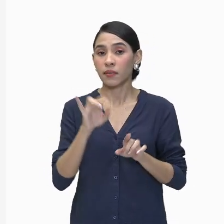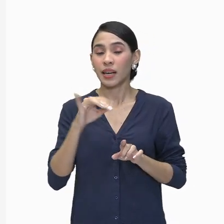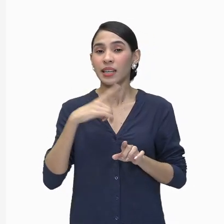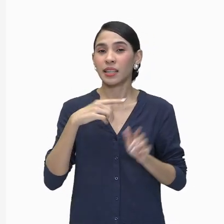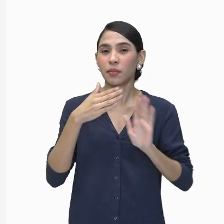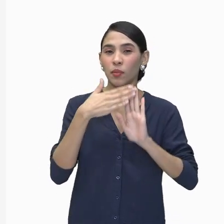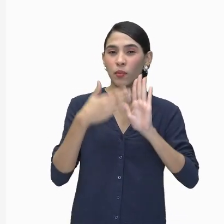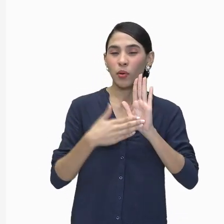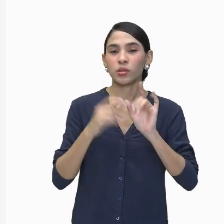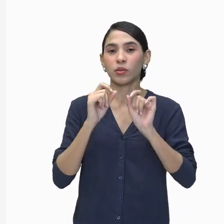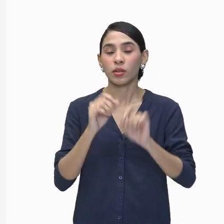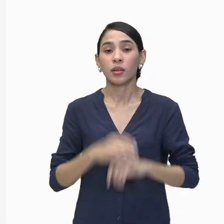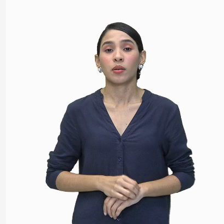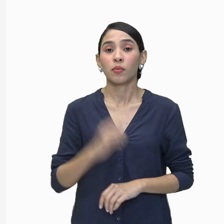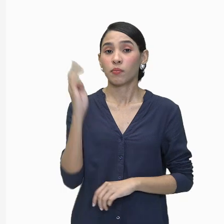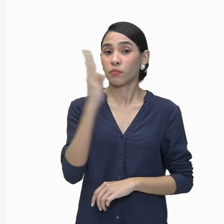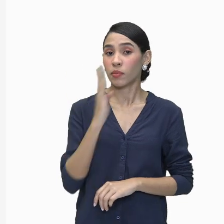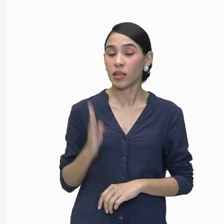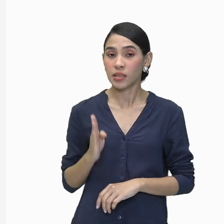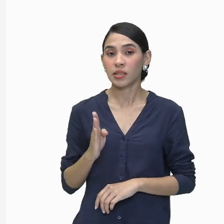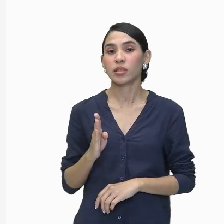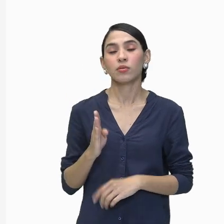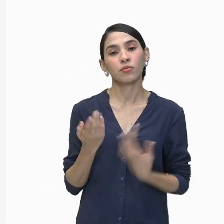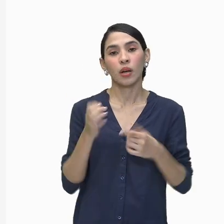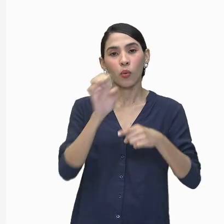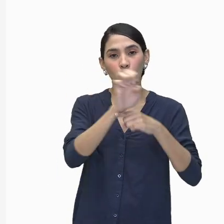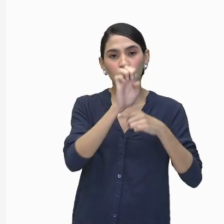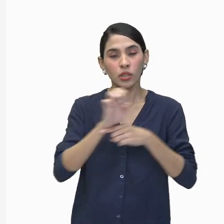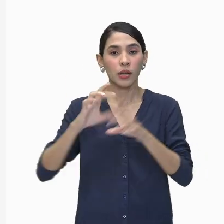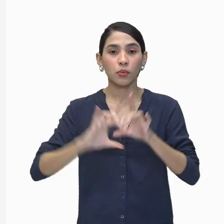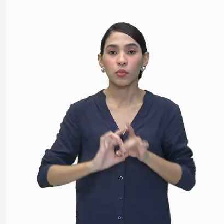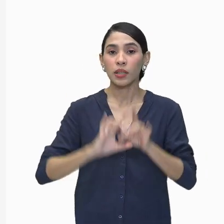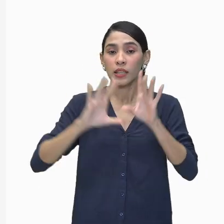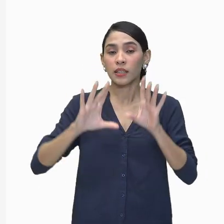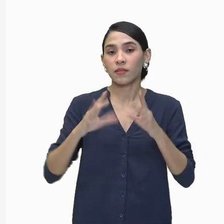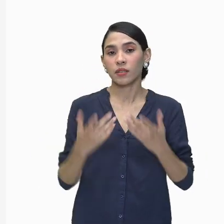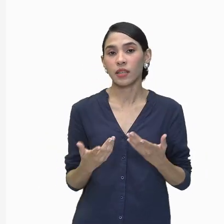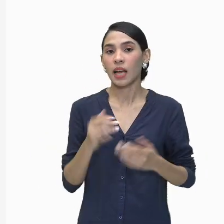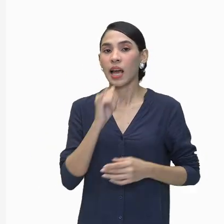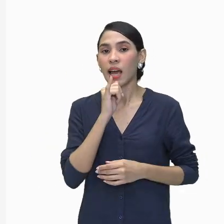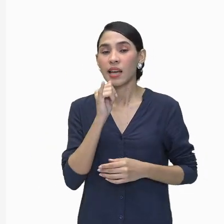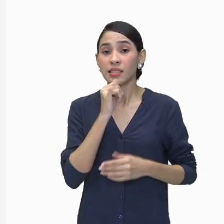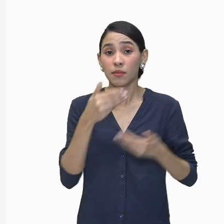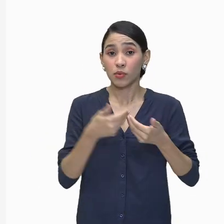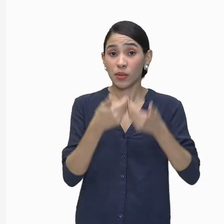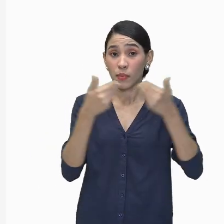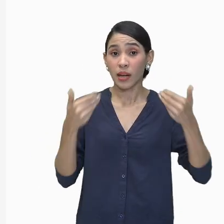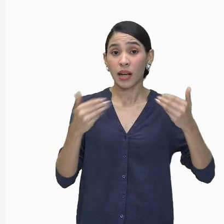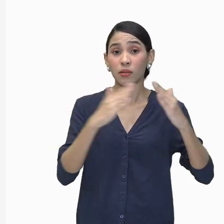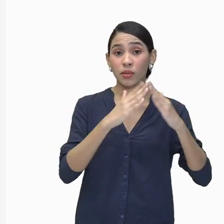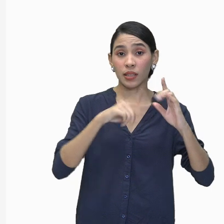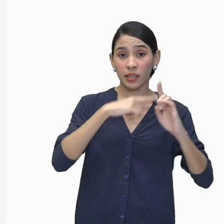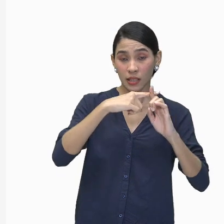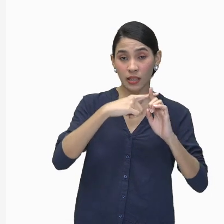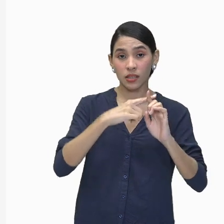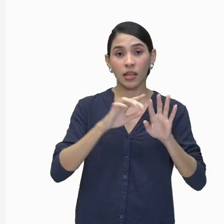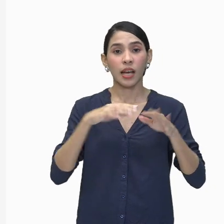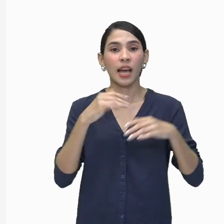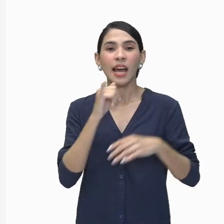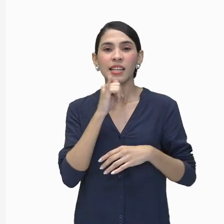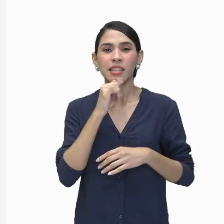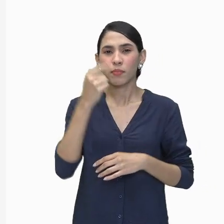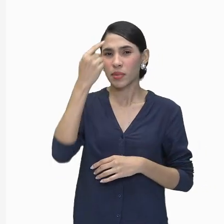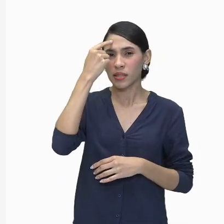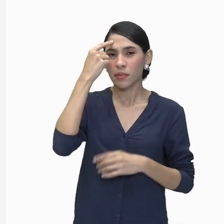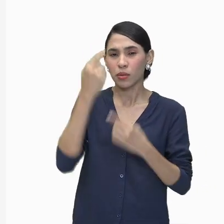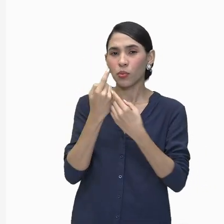nesse momento o Brasil se tornar um Estado laico, então tem que ser separado da igreja. Então era dessa forma que se pensava, então nós